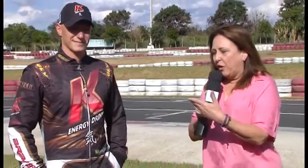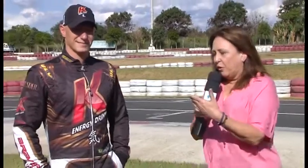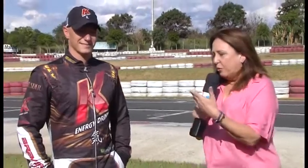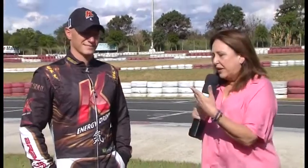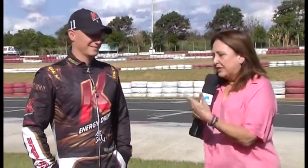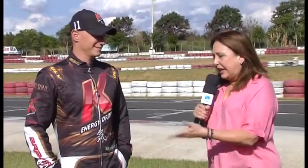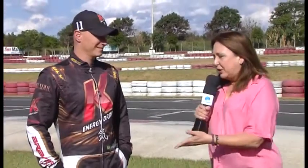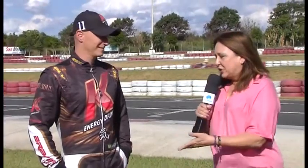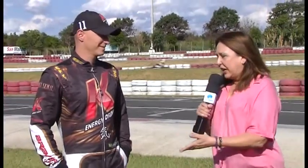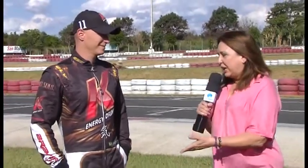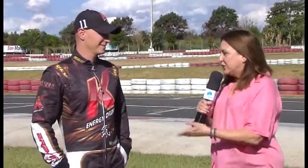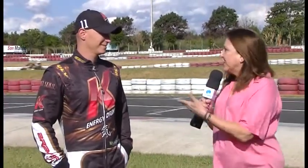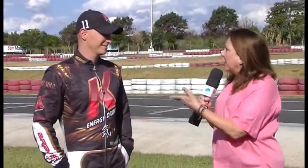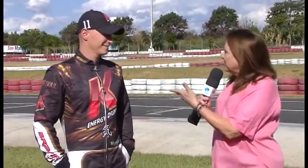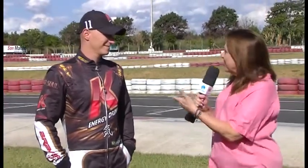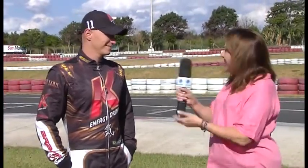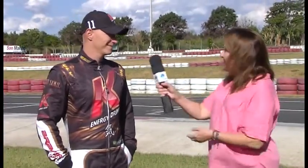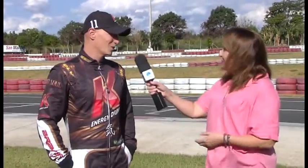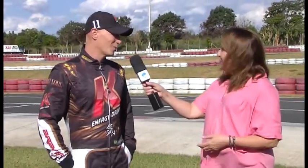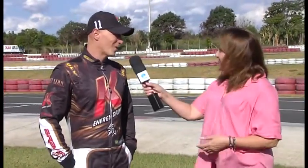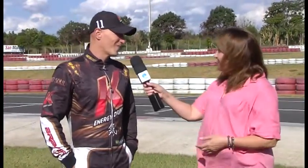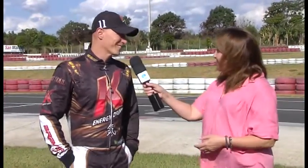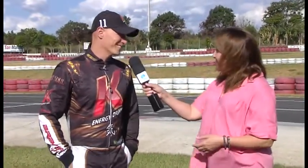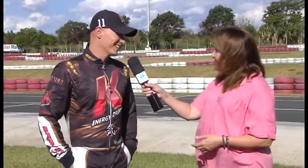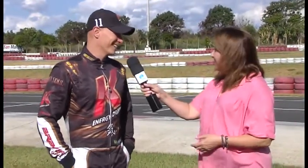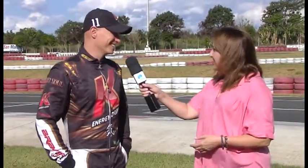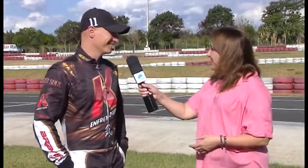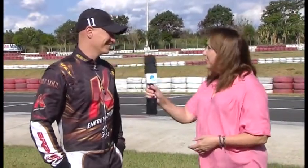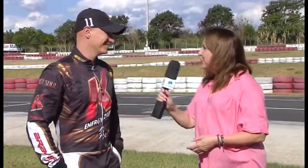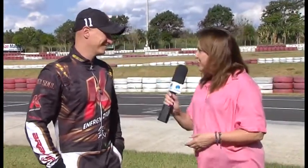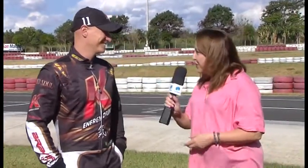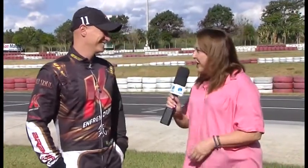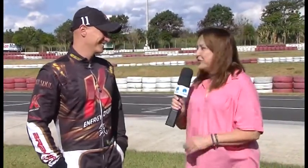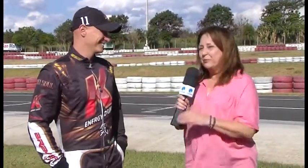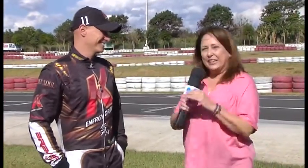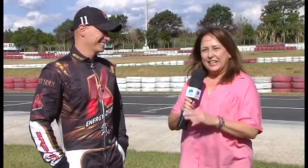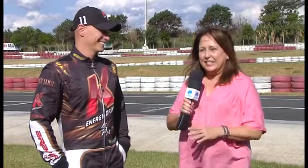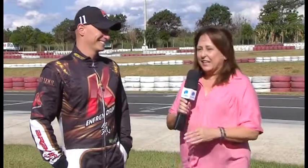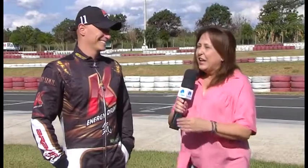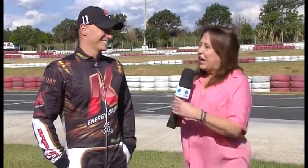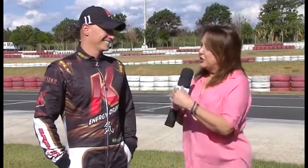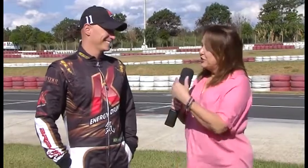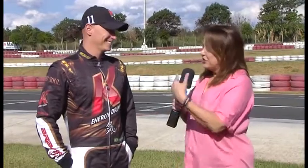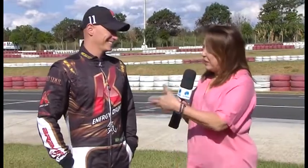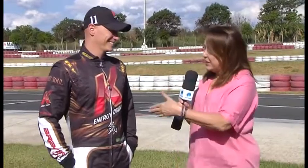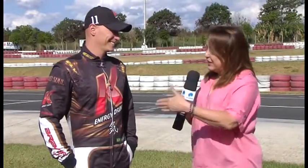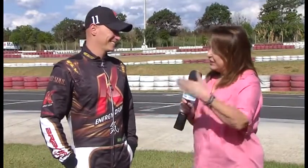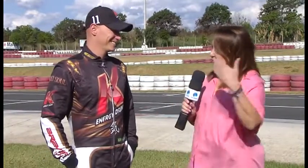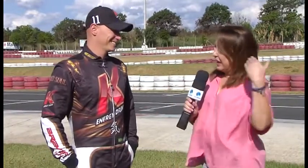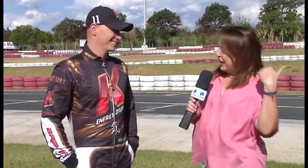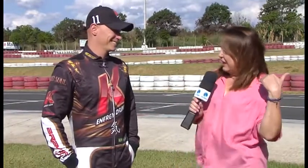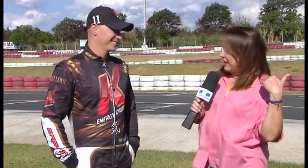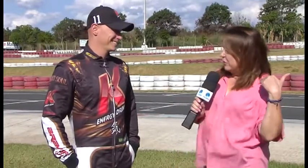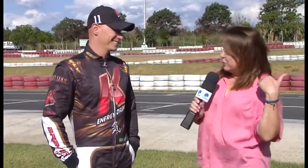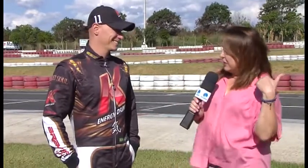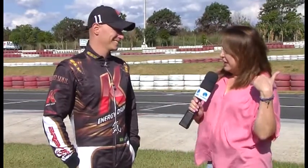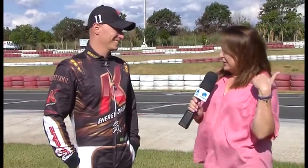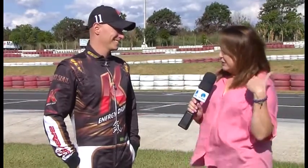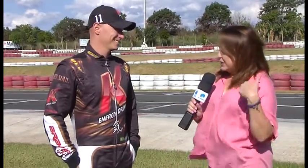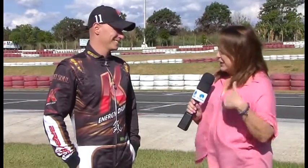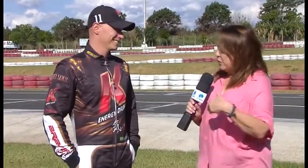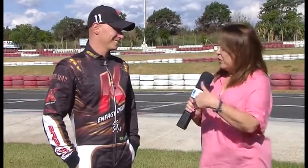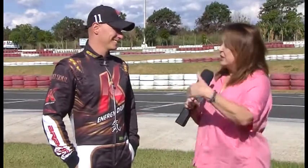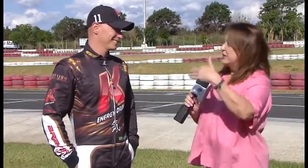que é o brasileiro de kart. Digão, tudo bem? Tudo bom, e você, Aninha? Tudo jóia, tudo beleza. A gente sabe que daquela